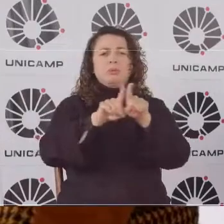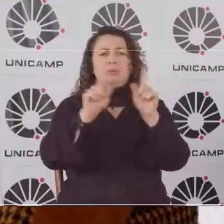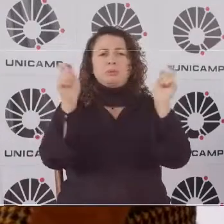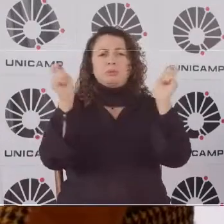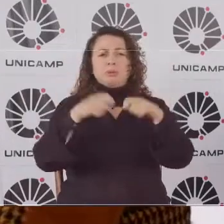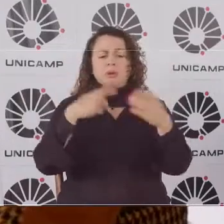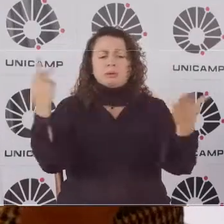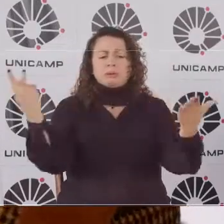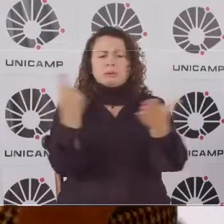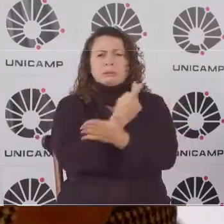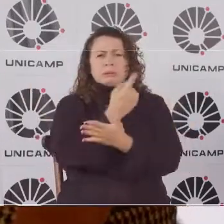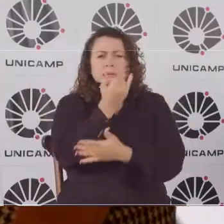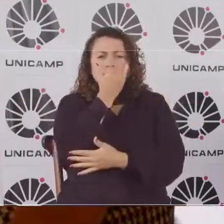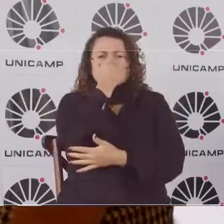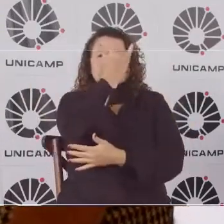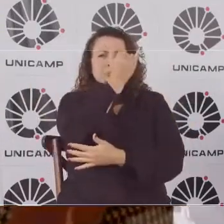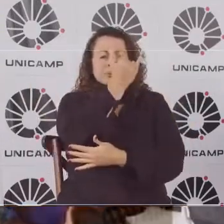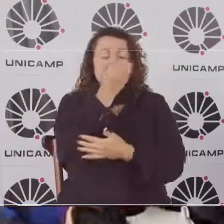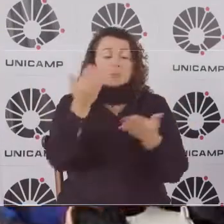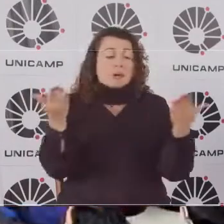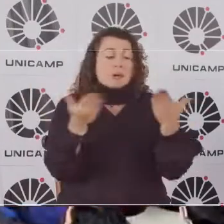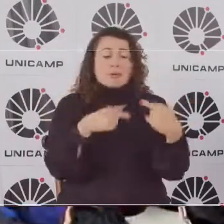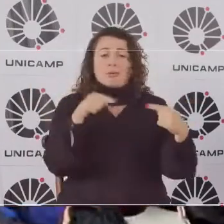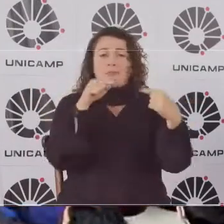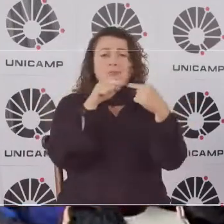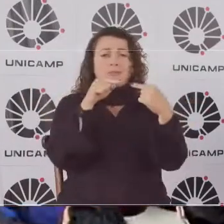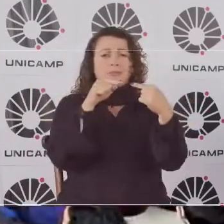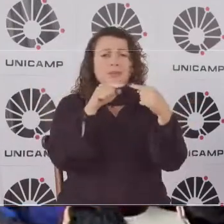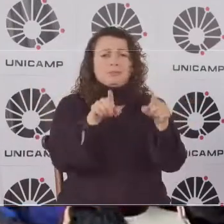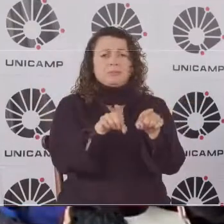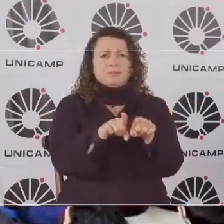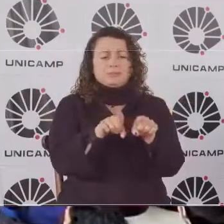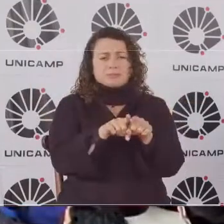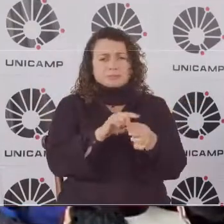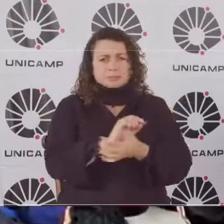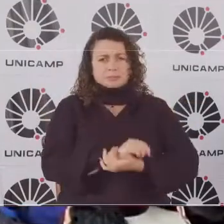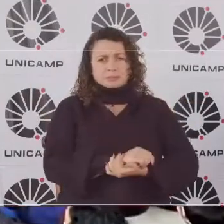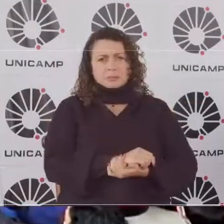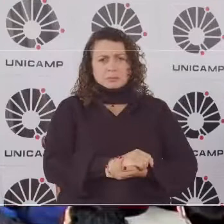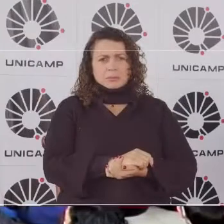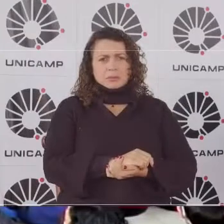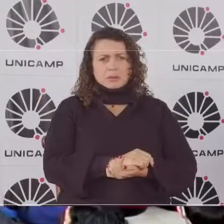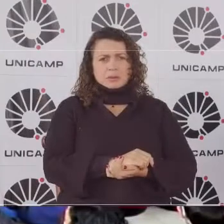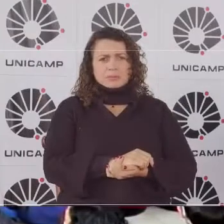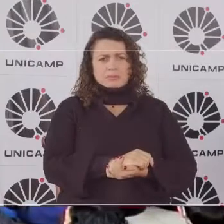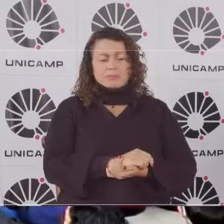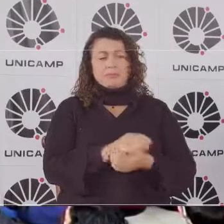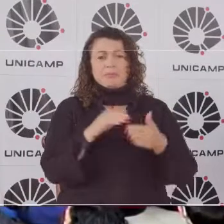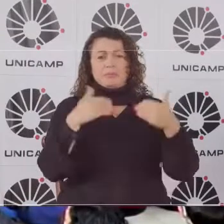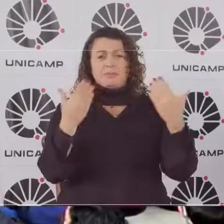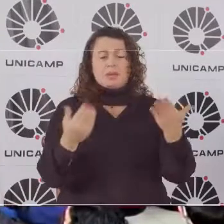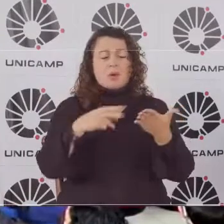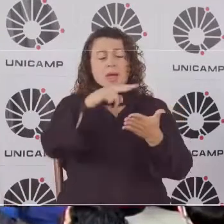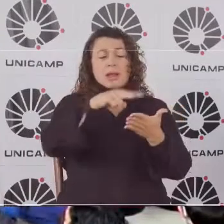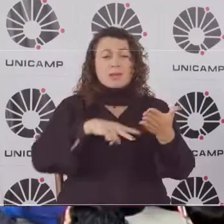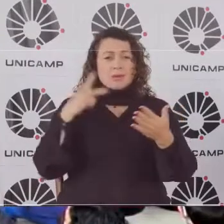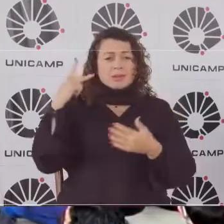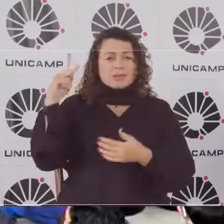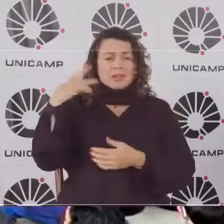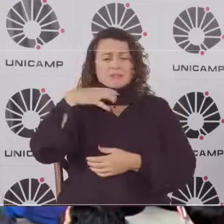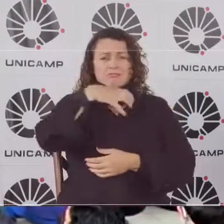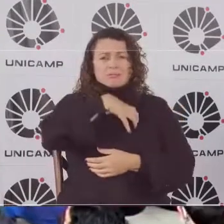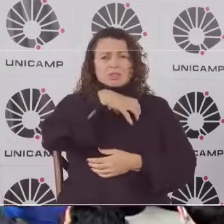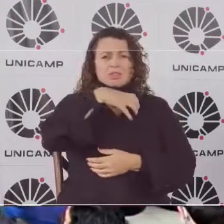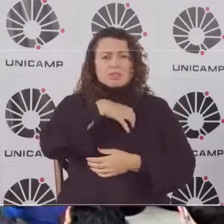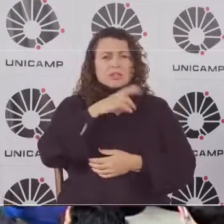acabrunha dor o nosso presente desse modo a leitura que o autor faz